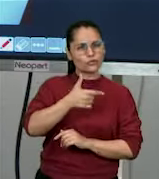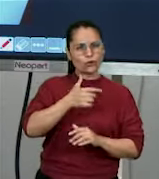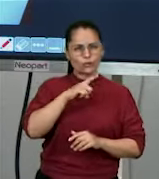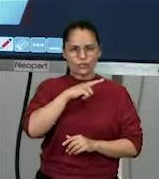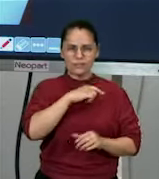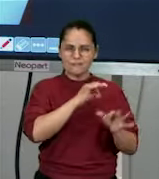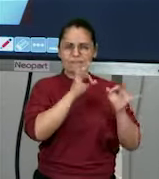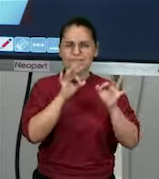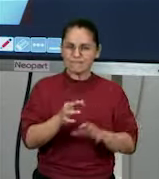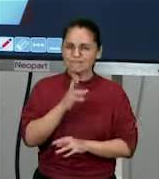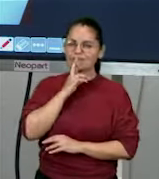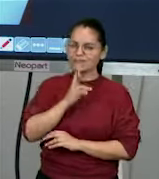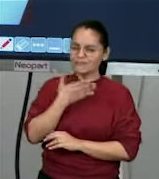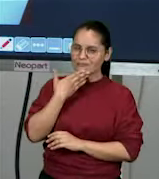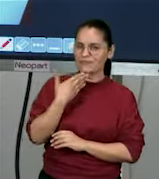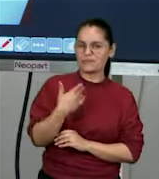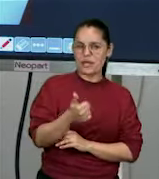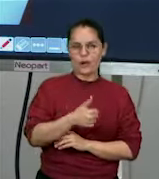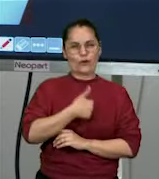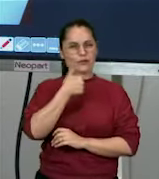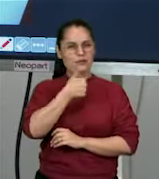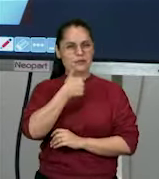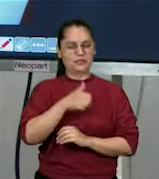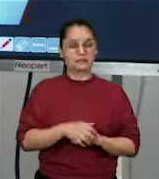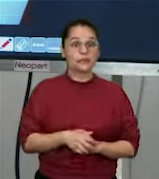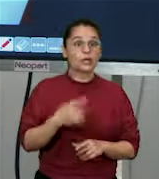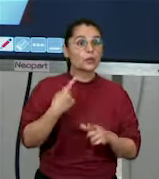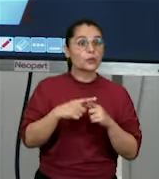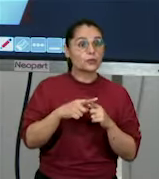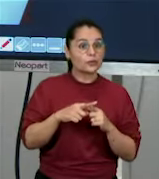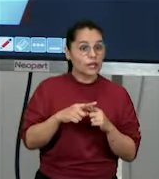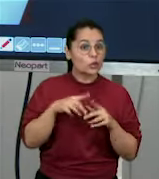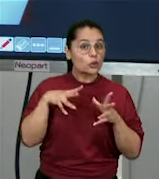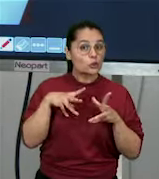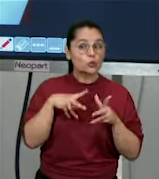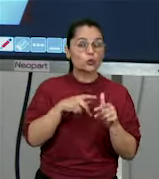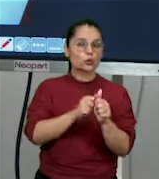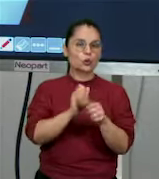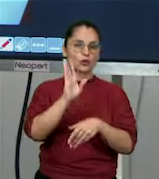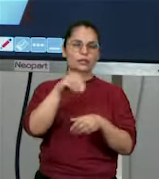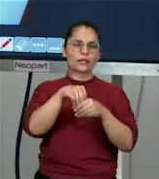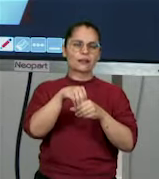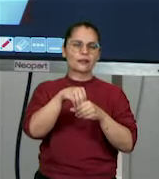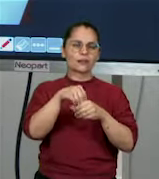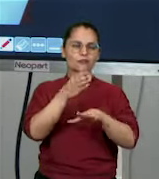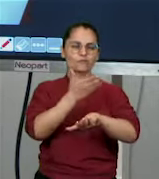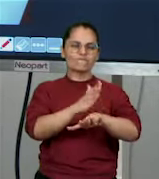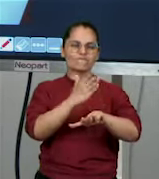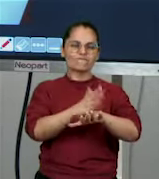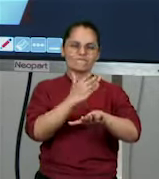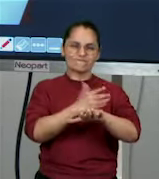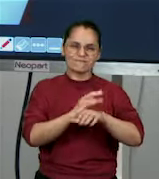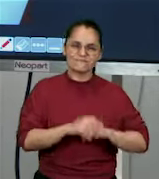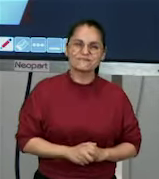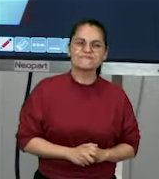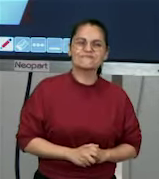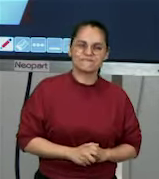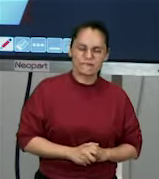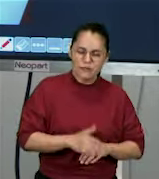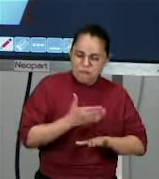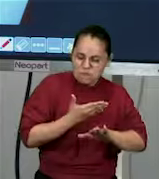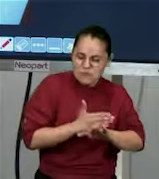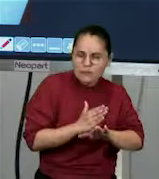certeza que o resultado será melhor do que o primeiro. Por quê? Porque tudo isso faz parte de uma prática